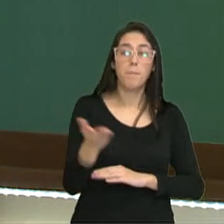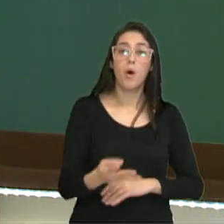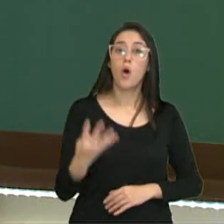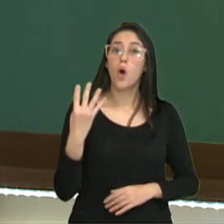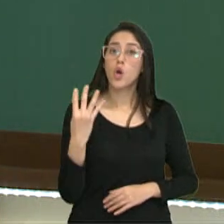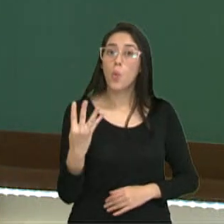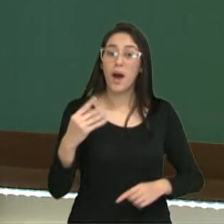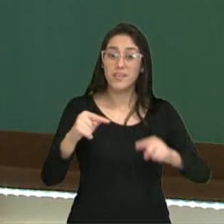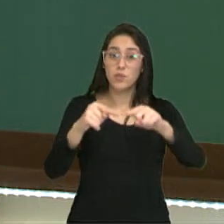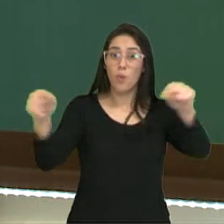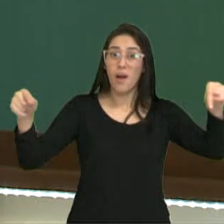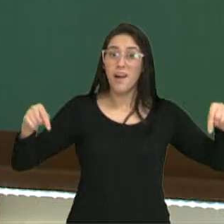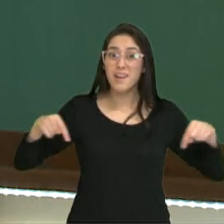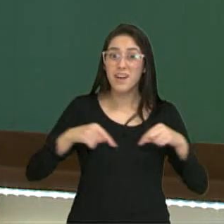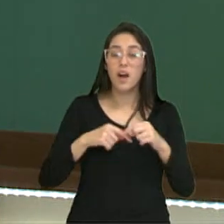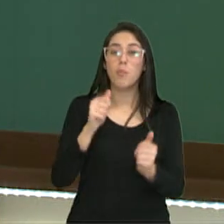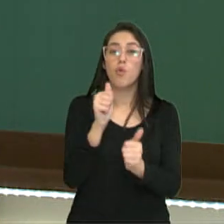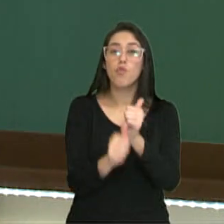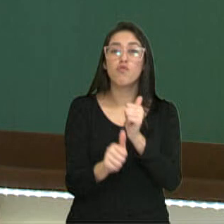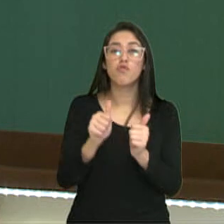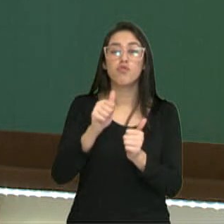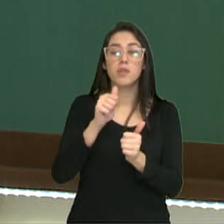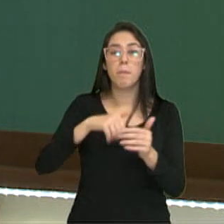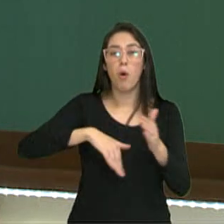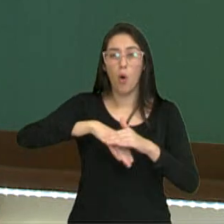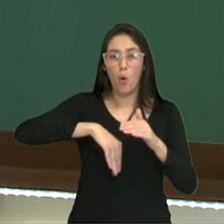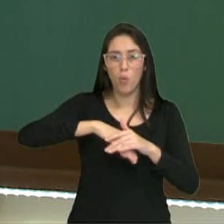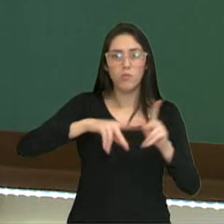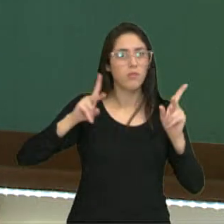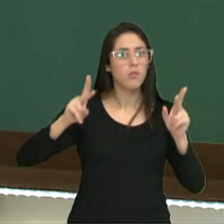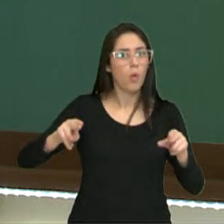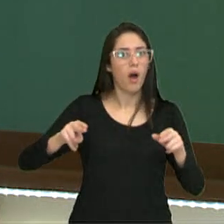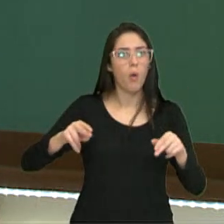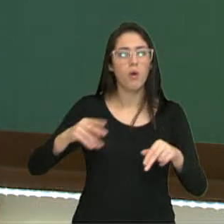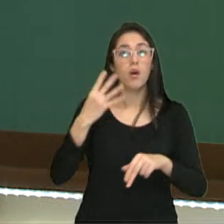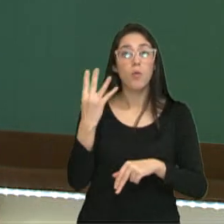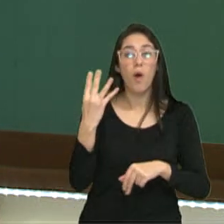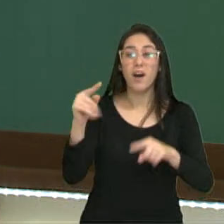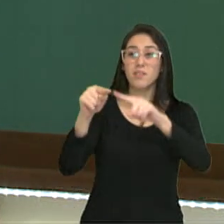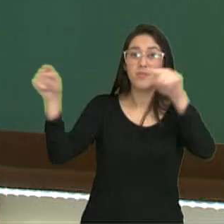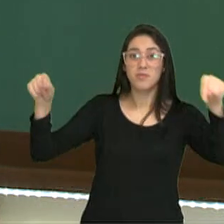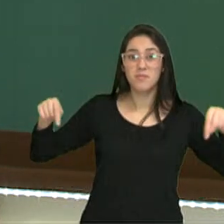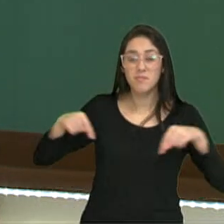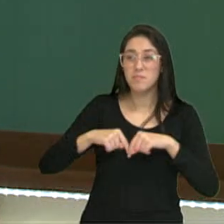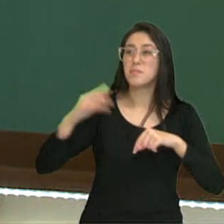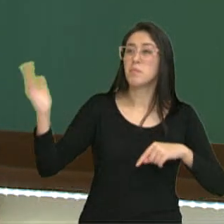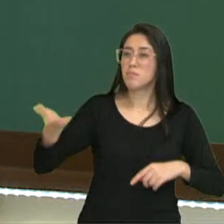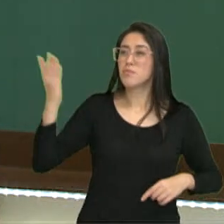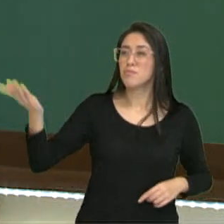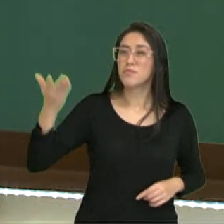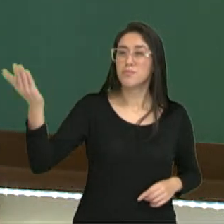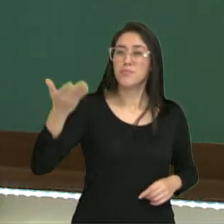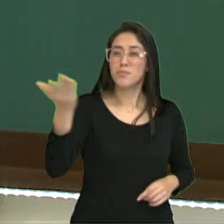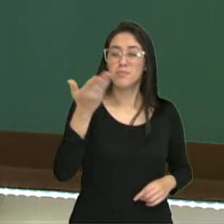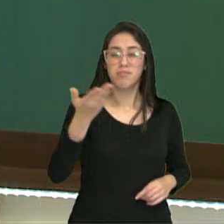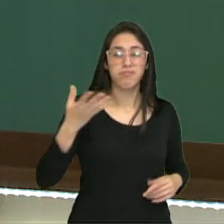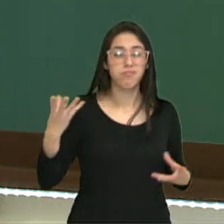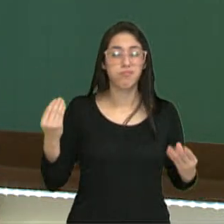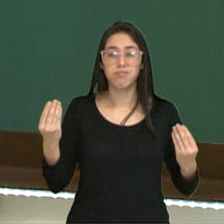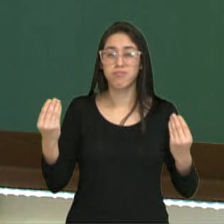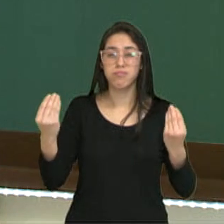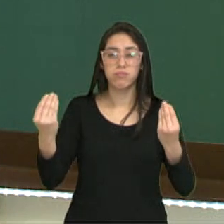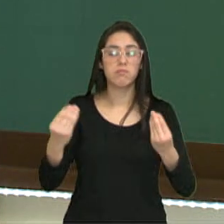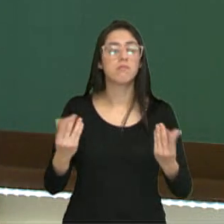dia, oficiais. Então pensa o tanto de árvore, gente, que é cortada de maneira ilegal algumas vezes. Então a gente tem que pensar nesse